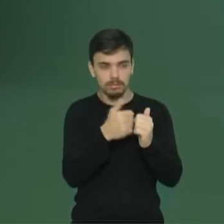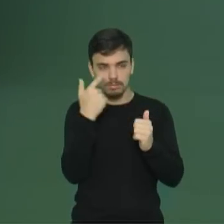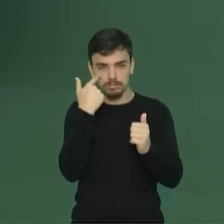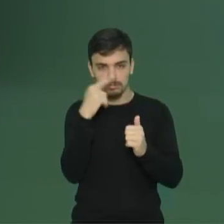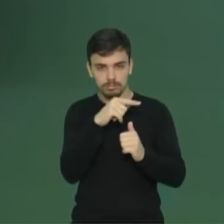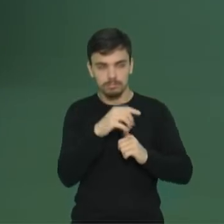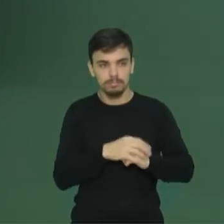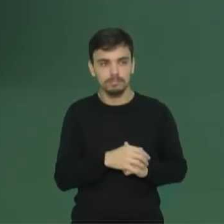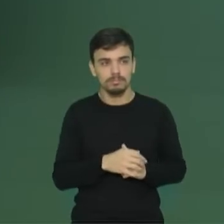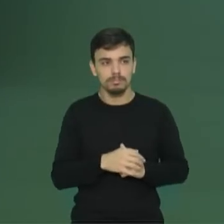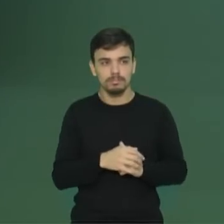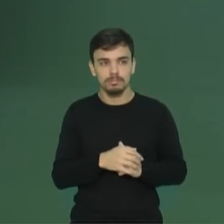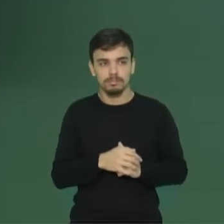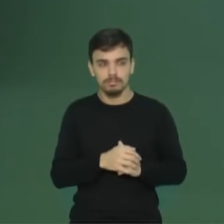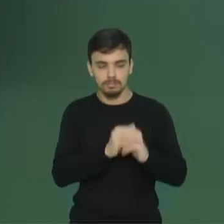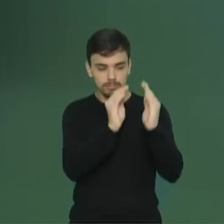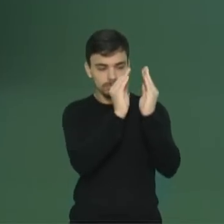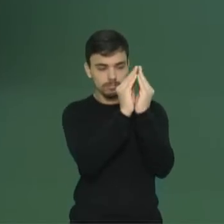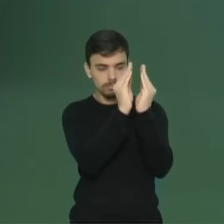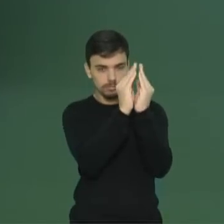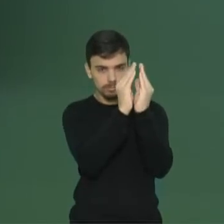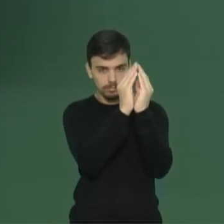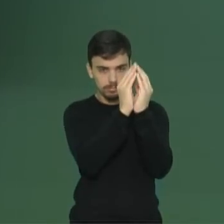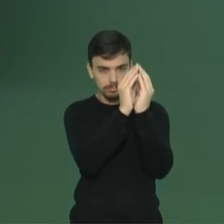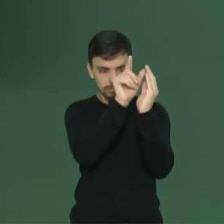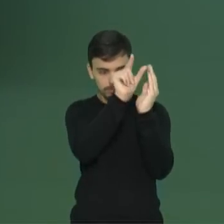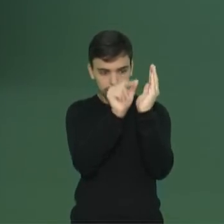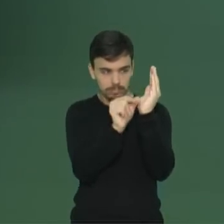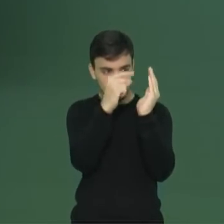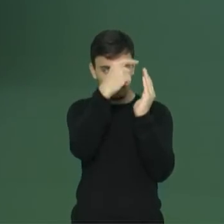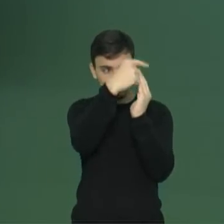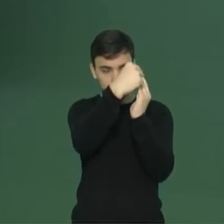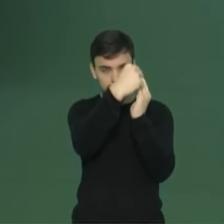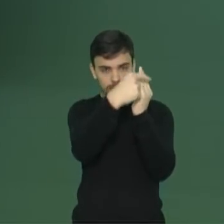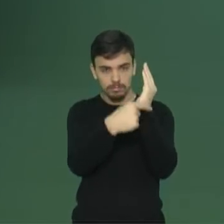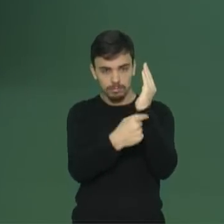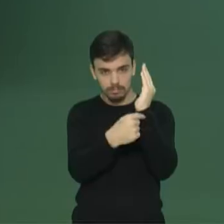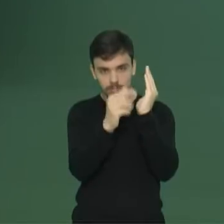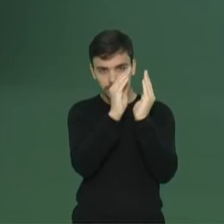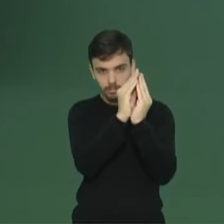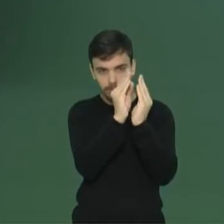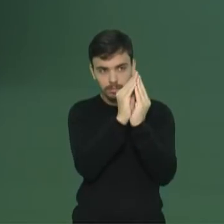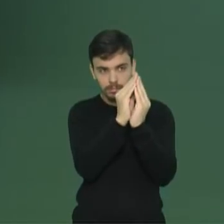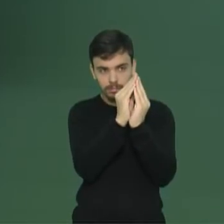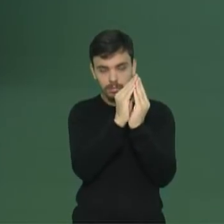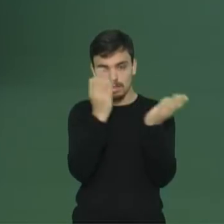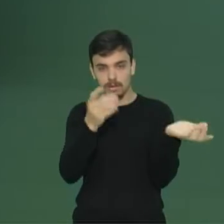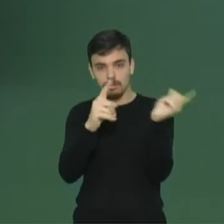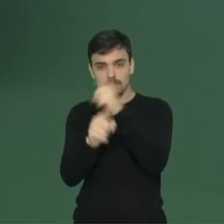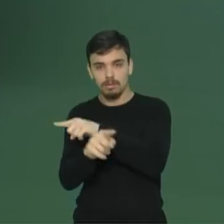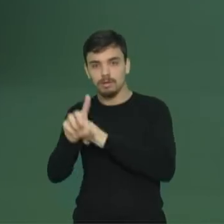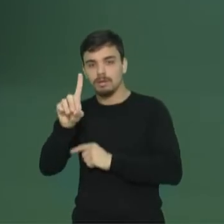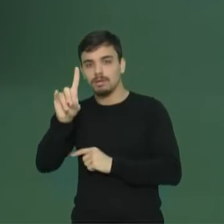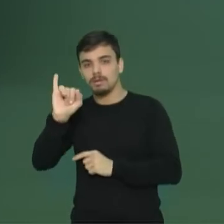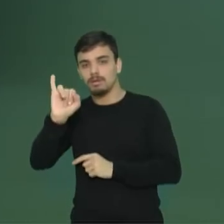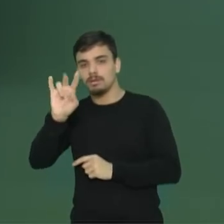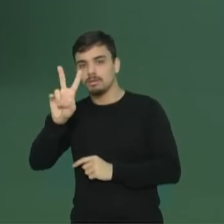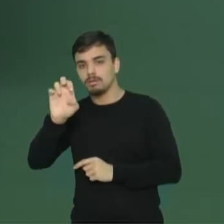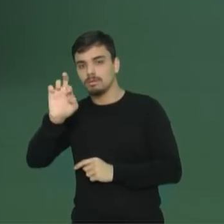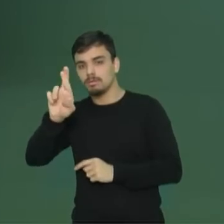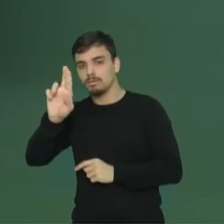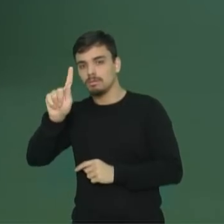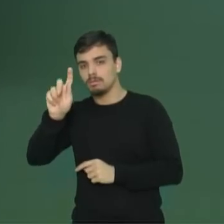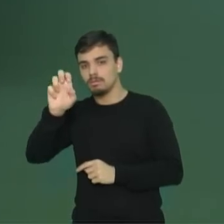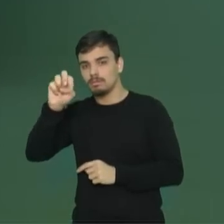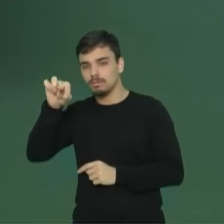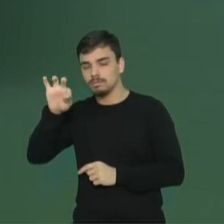para cá. São lentes de bordas finas. Ótimo. As lentes divergentes, que